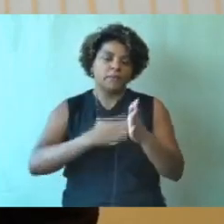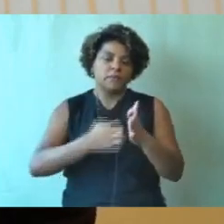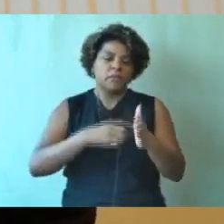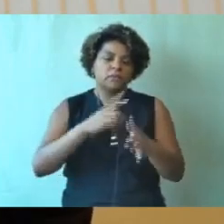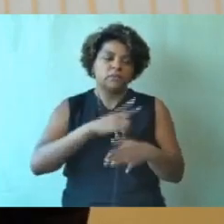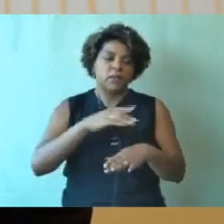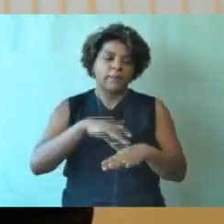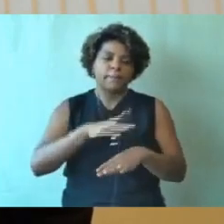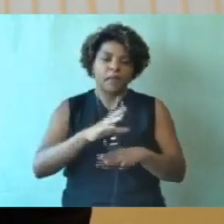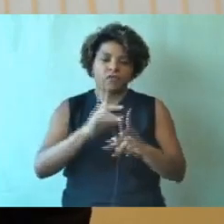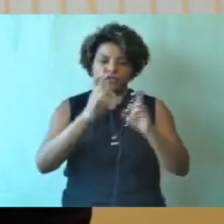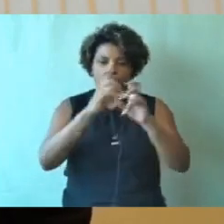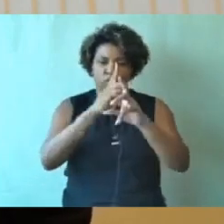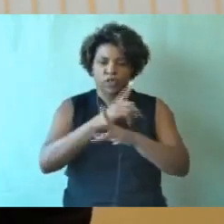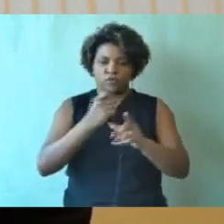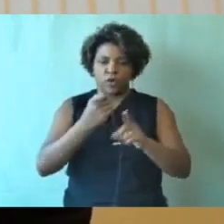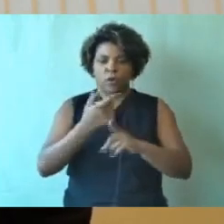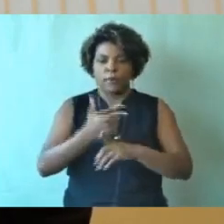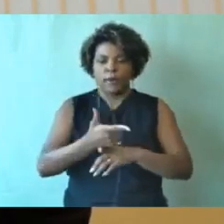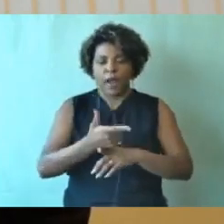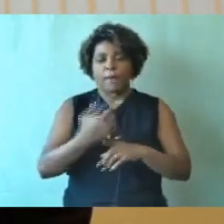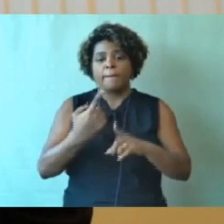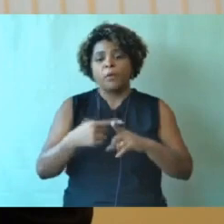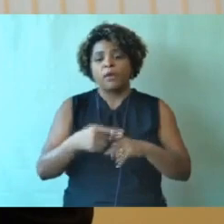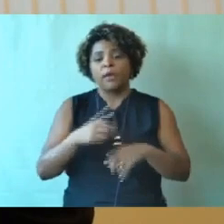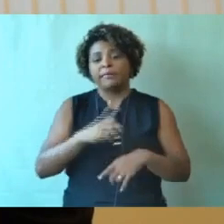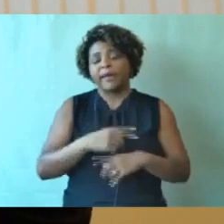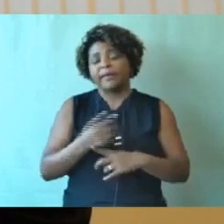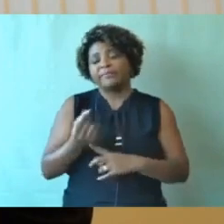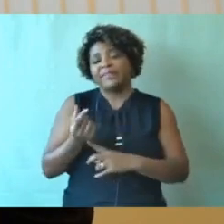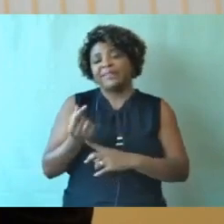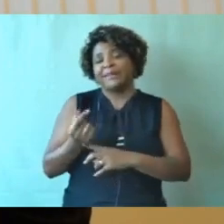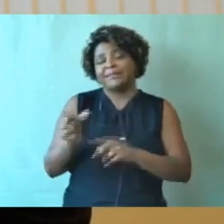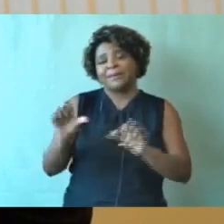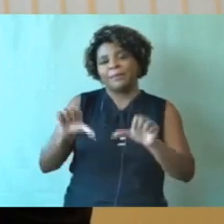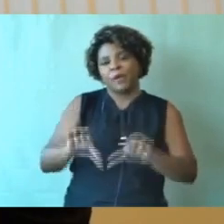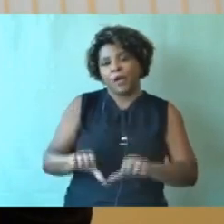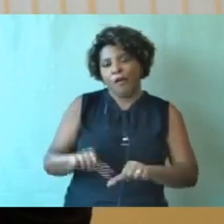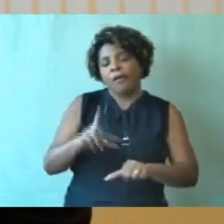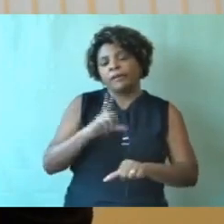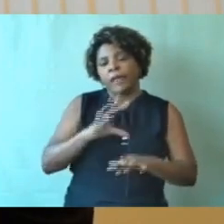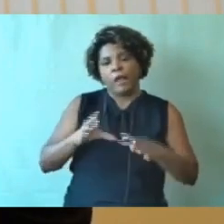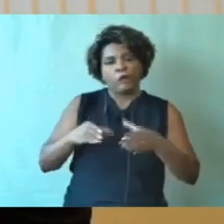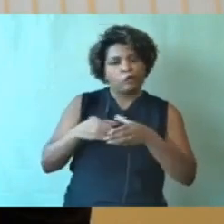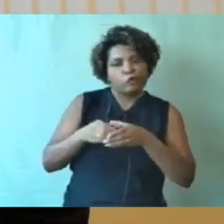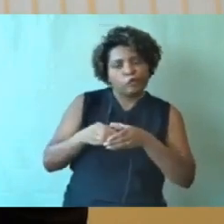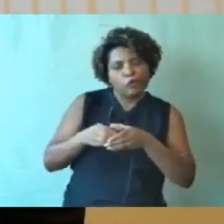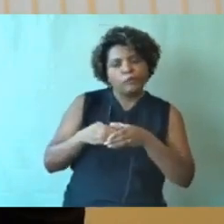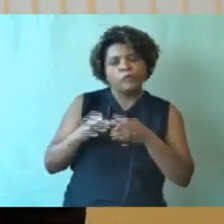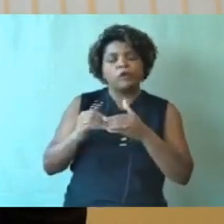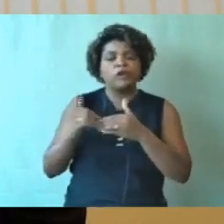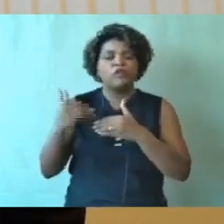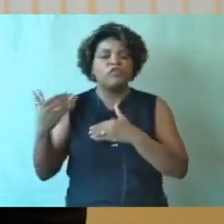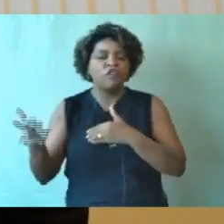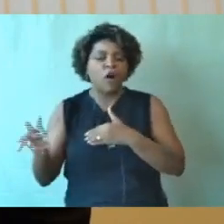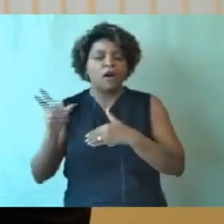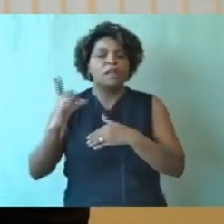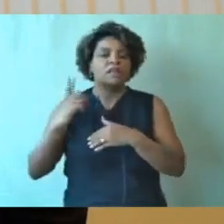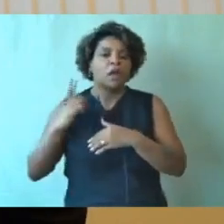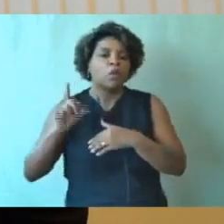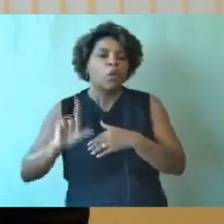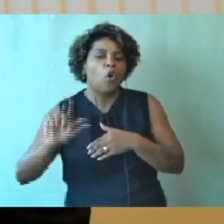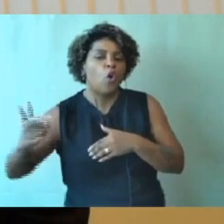financeira pior. Tem empresa, tem grupos econômicos fortes de fora, que tem investimentos fora do ônibus, que tem mais facilidade de